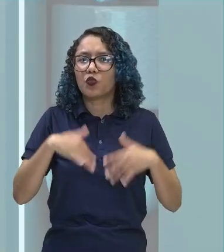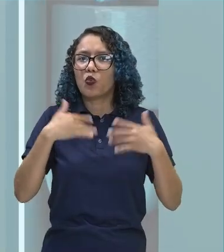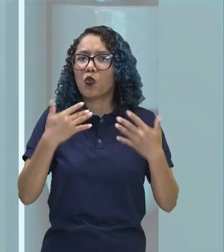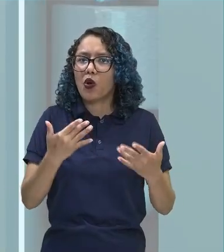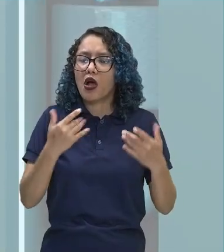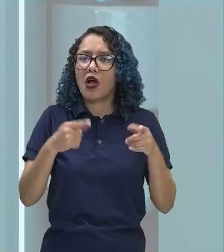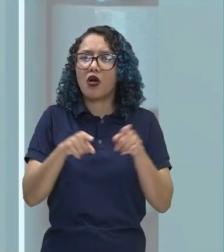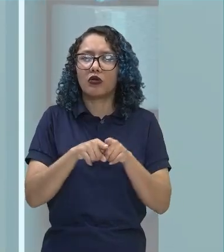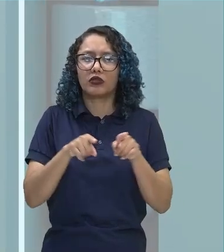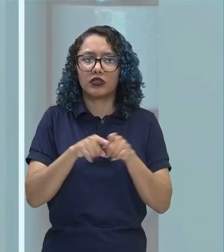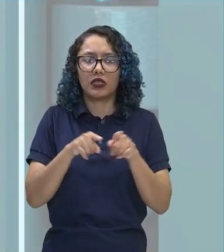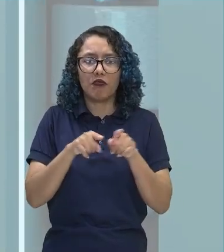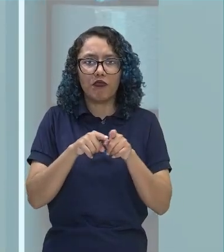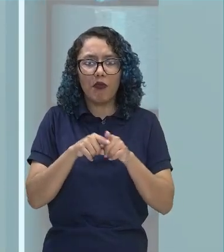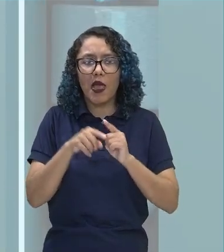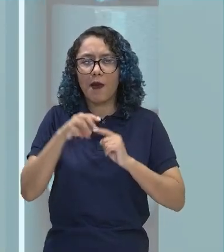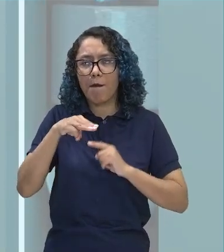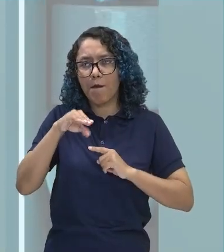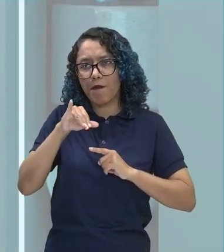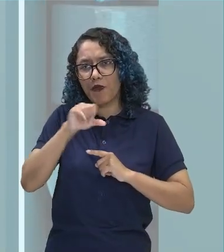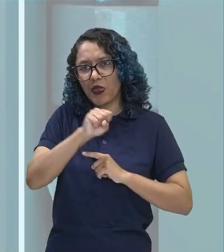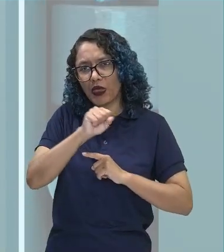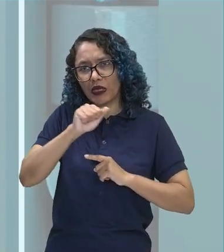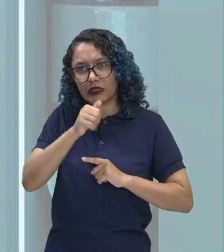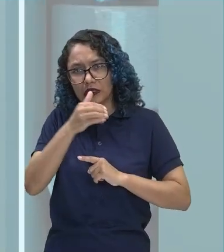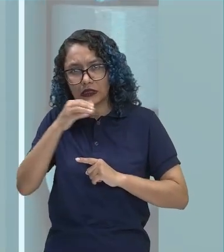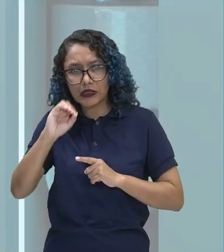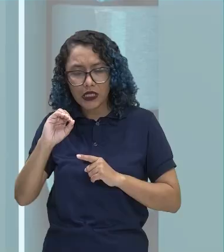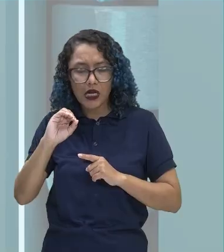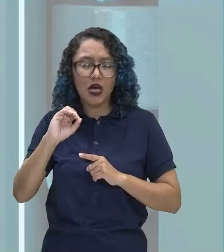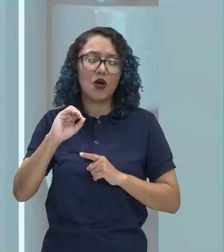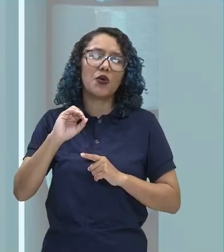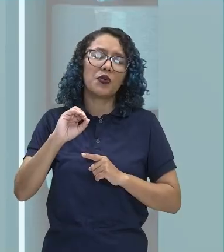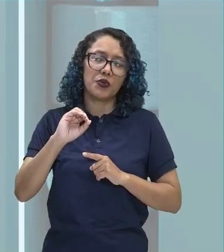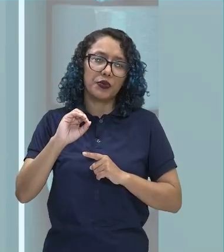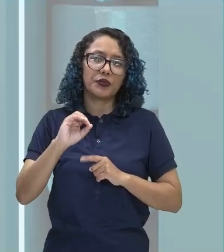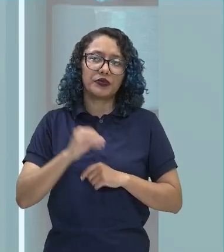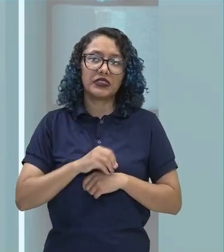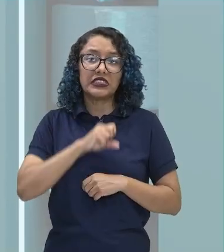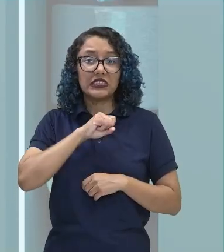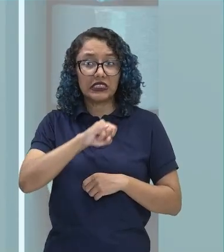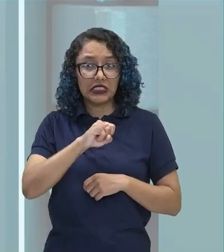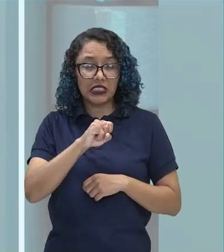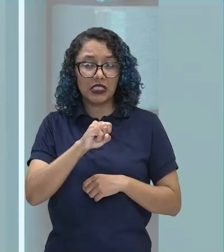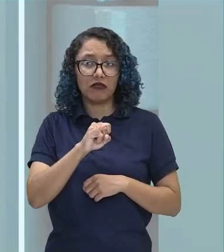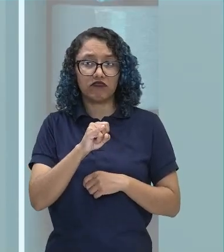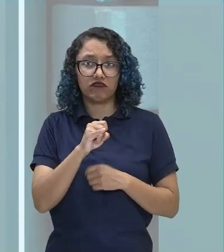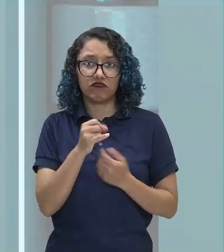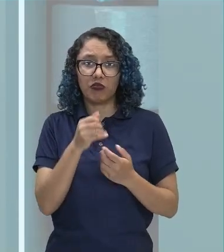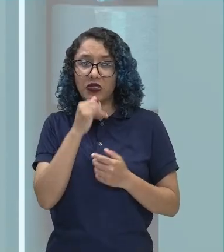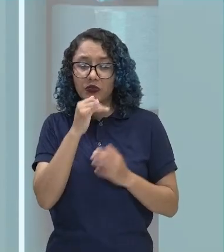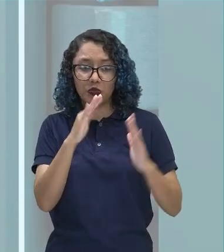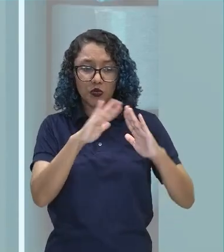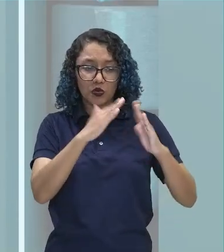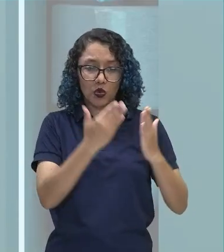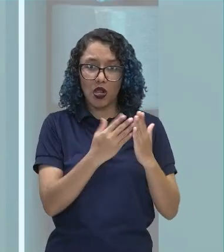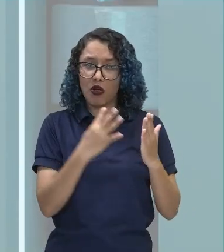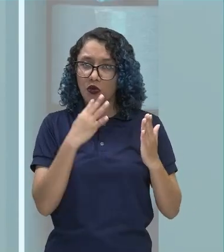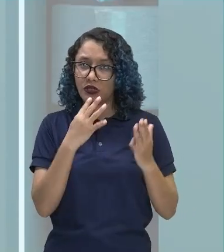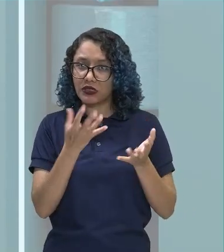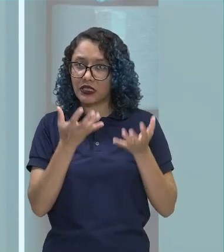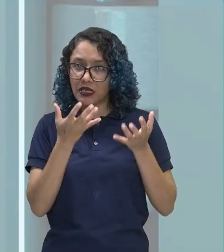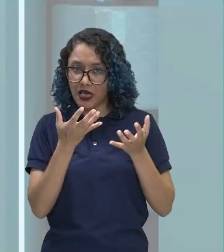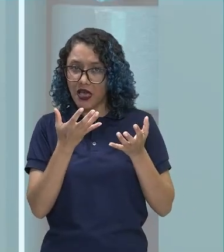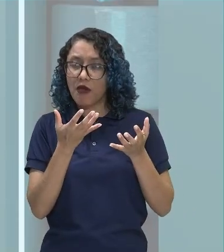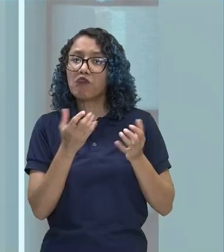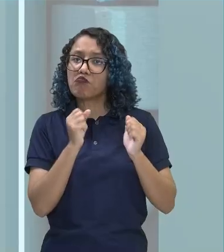missão da escola. Então lá vai ter, quem quiser conhecer, né, a escola, vai lá no seu regimento e